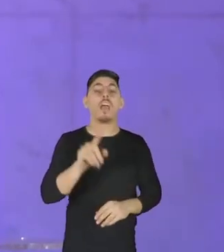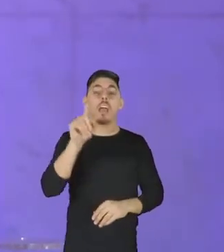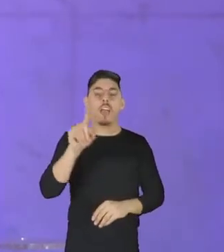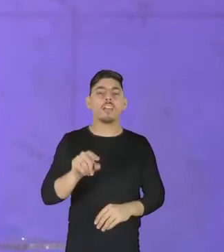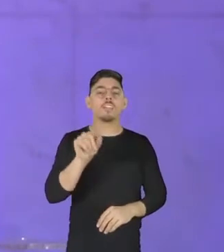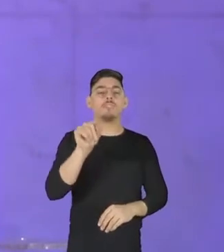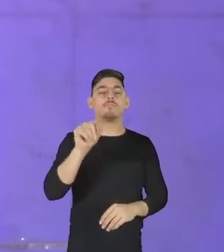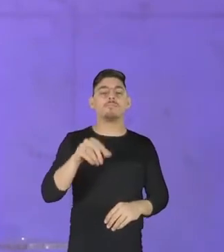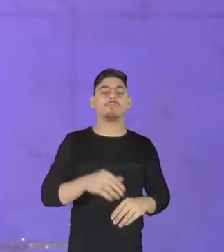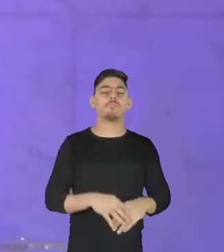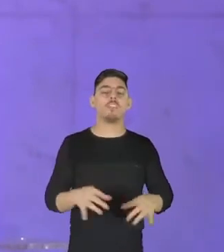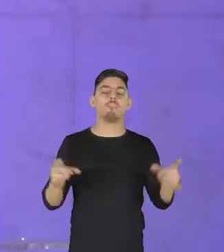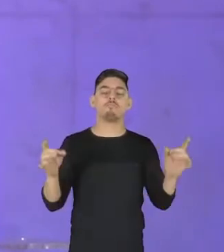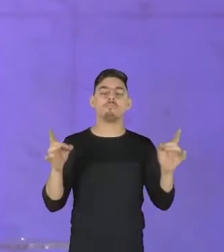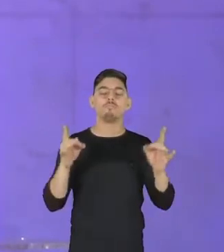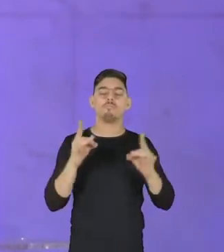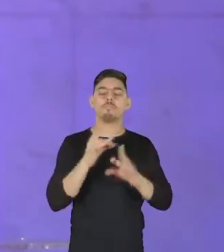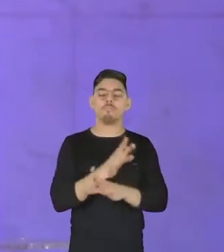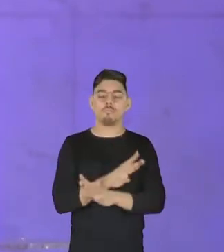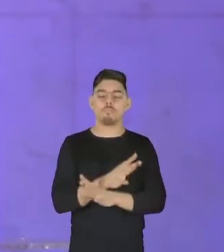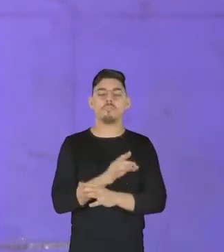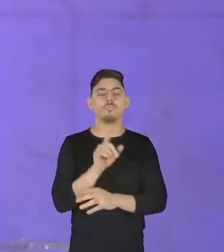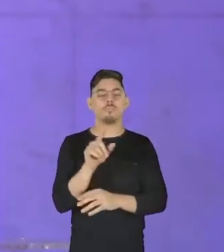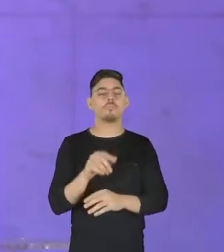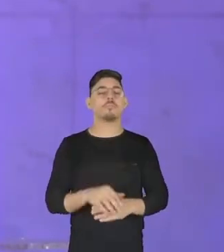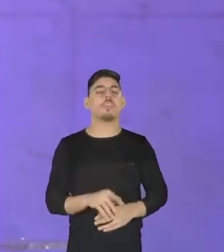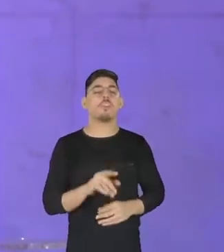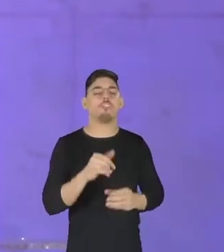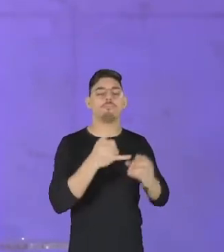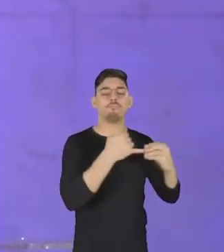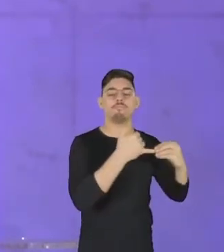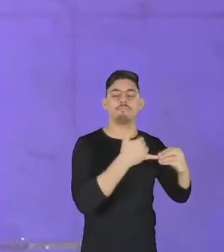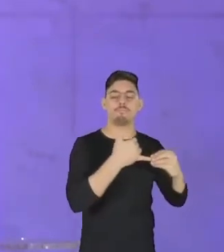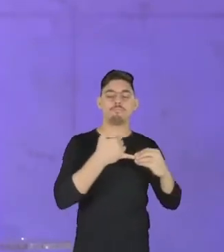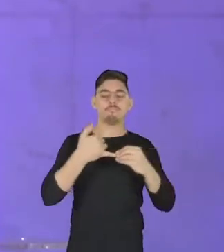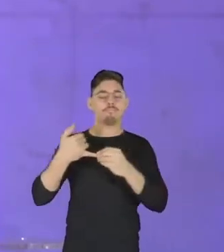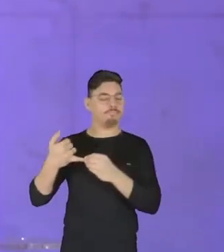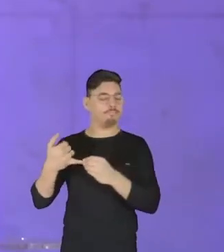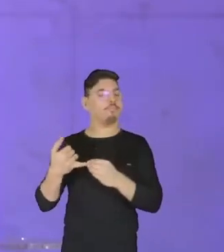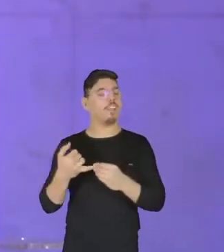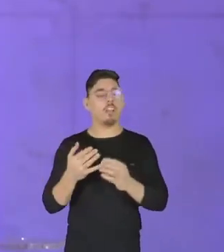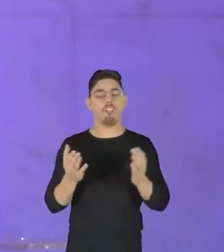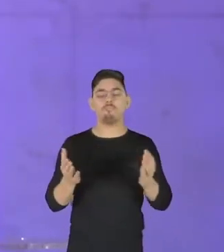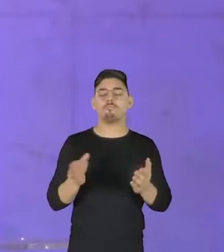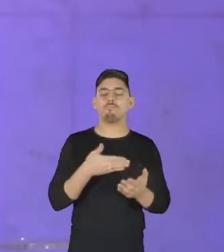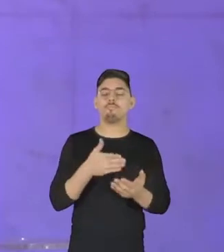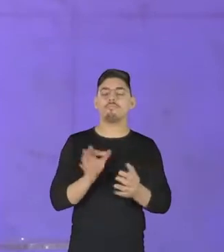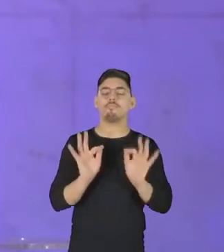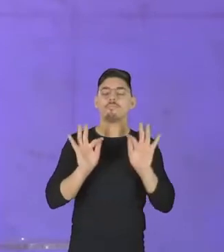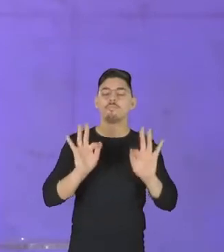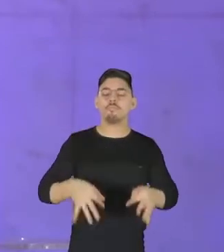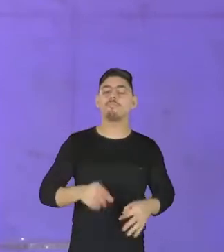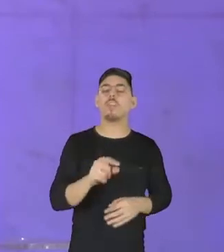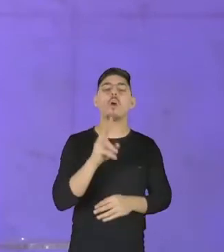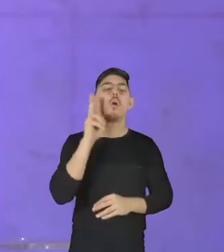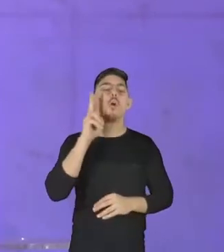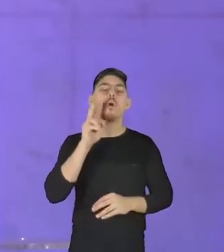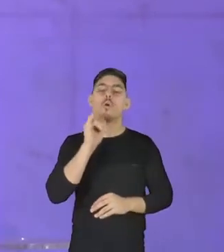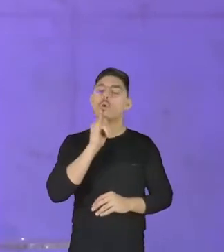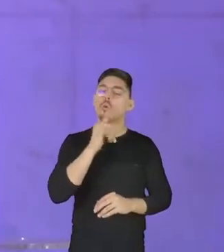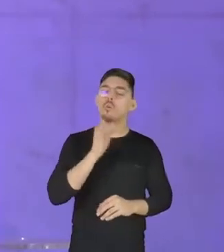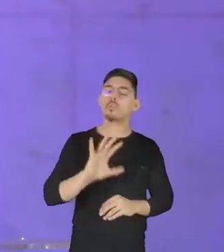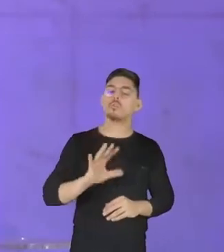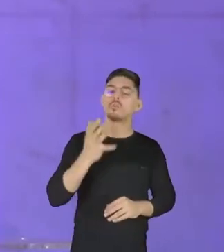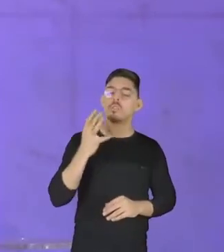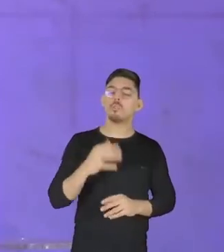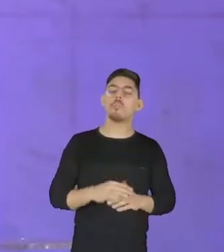neste encerramento do livro de Josué, contando das boas promessas do Senhor